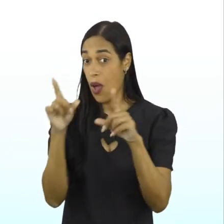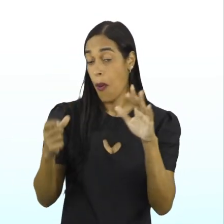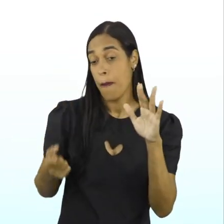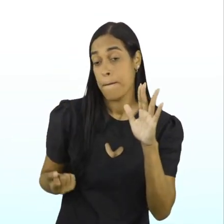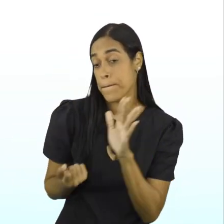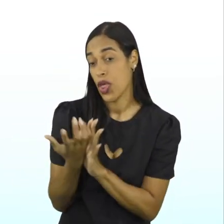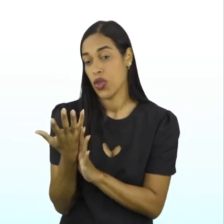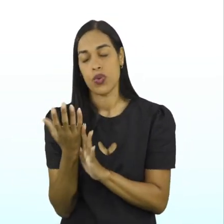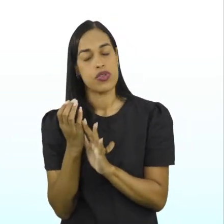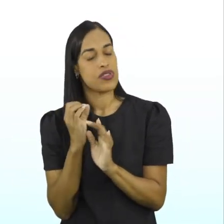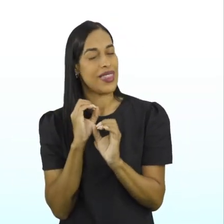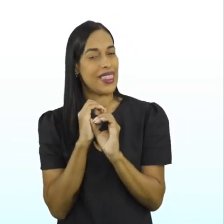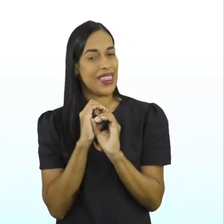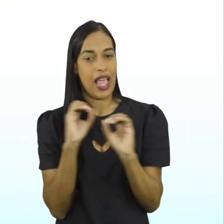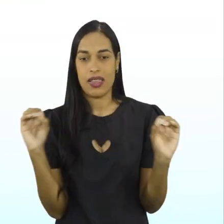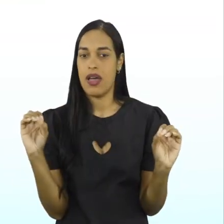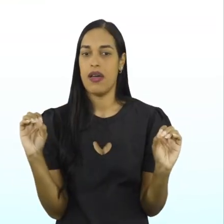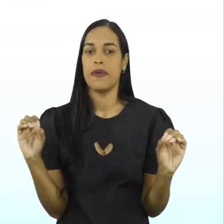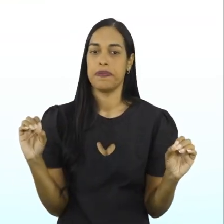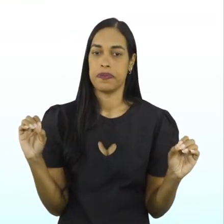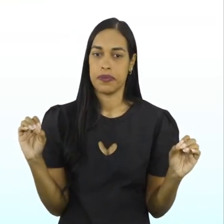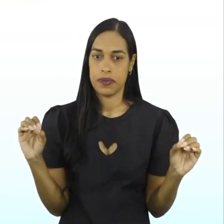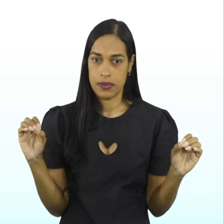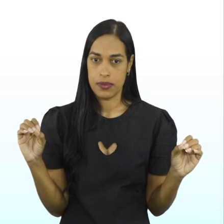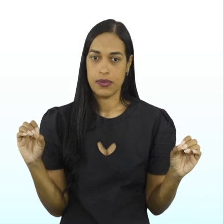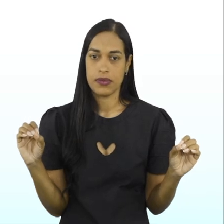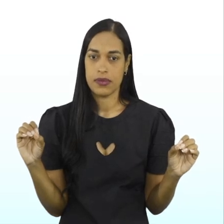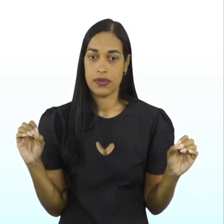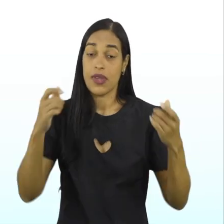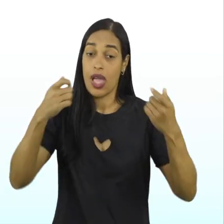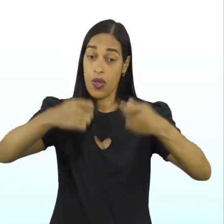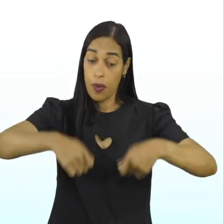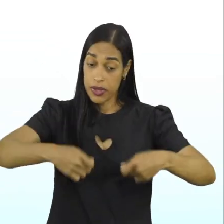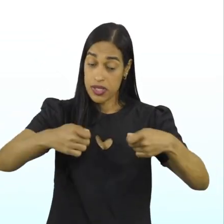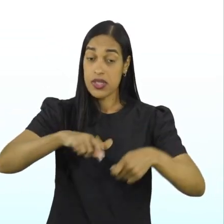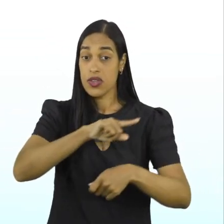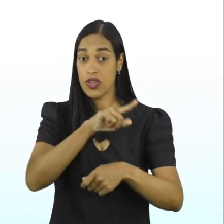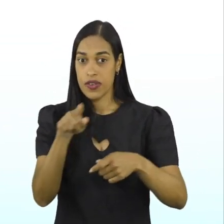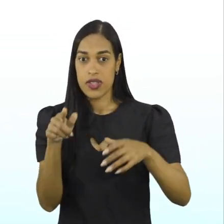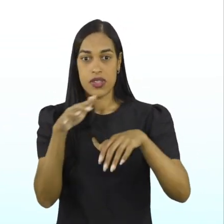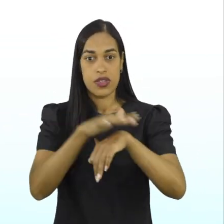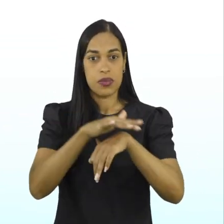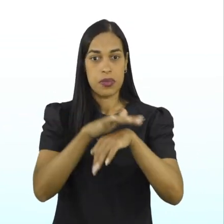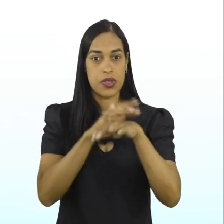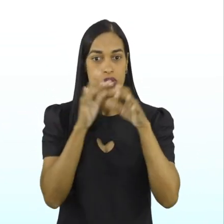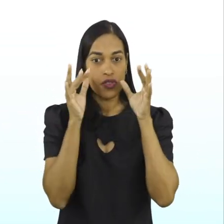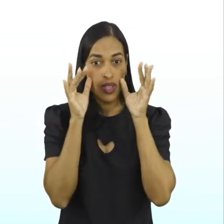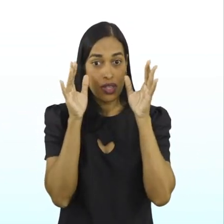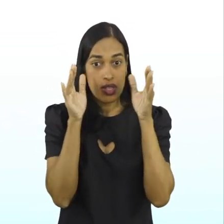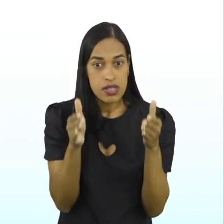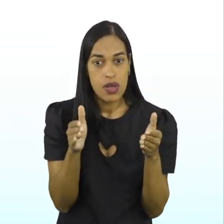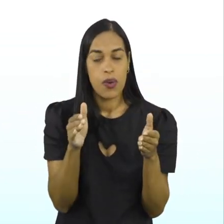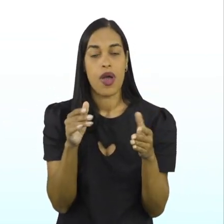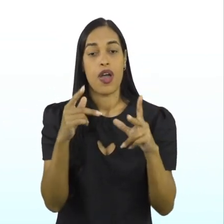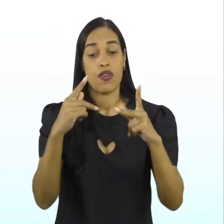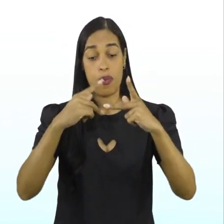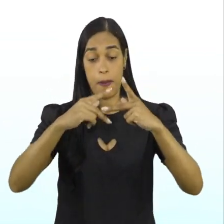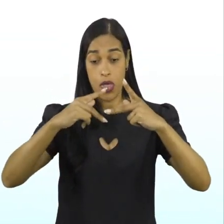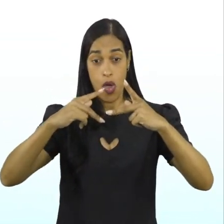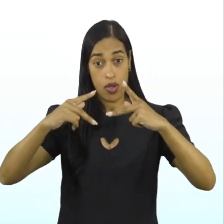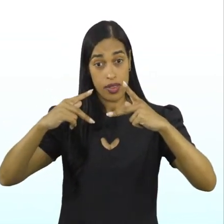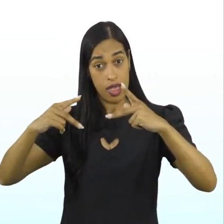lipídio. Zero. Então isso vem de onde? É aqui que eu preciso que vocês fiquem ligados. As proteínas